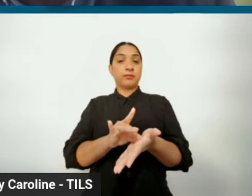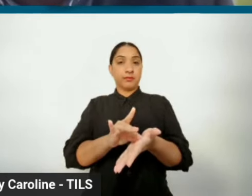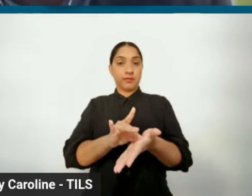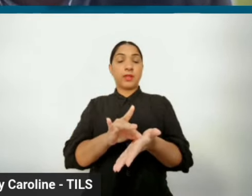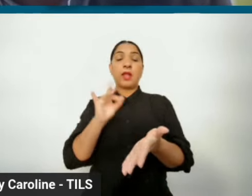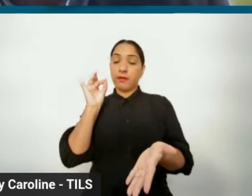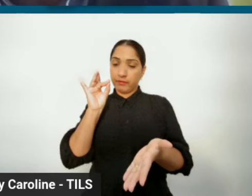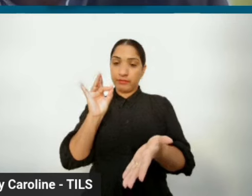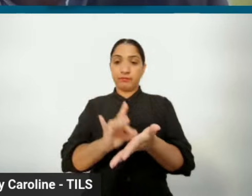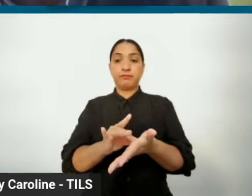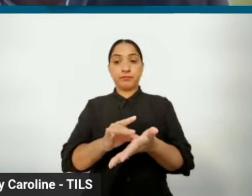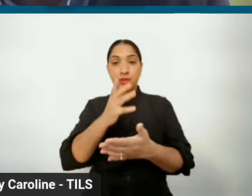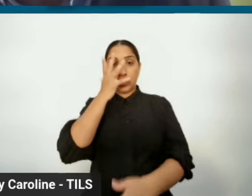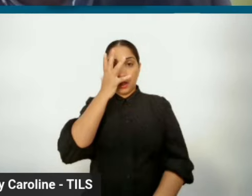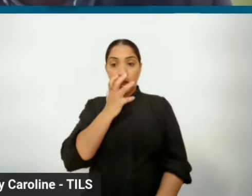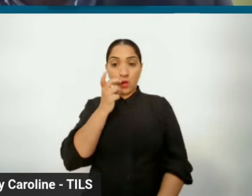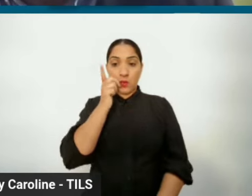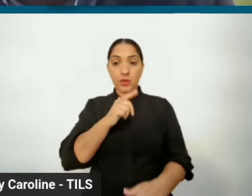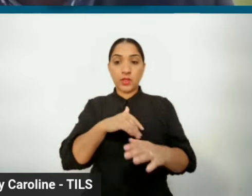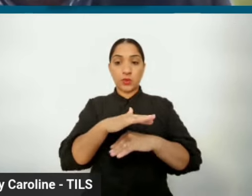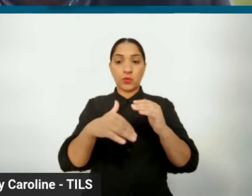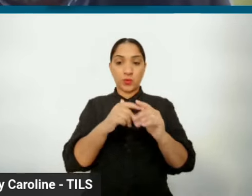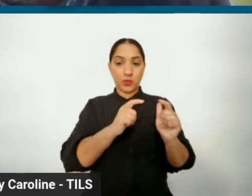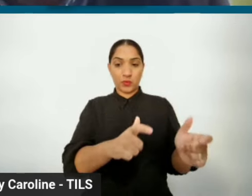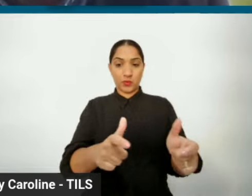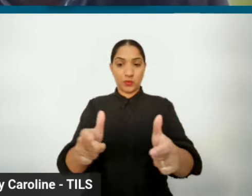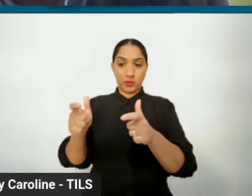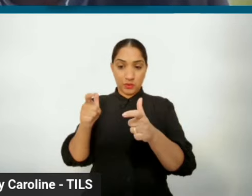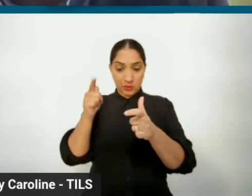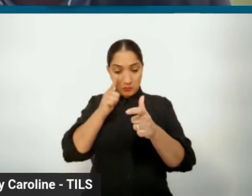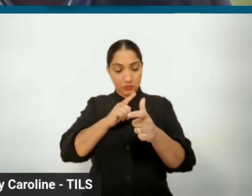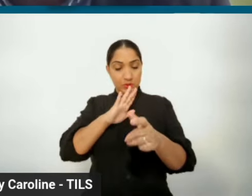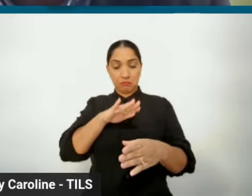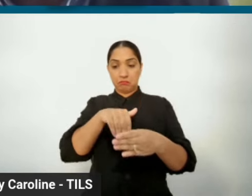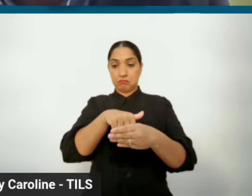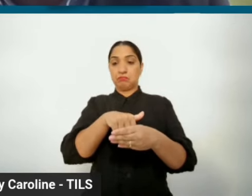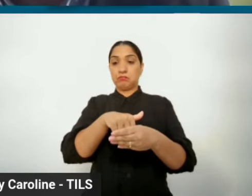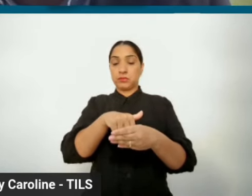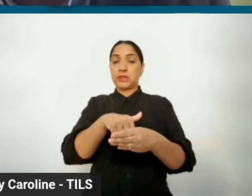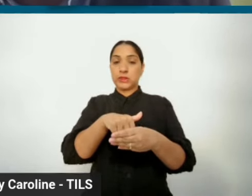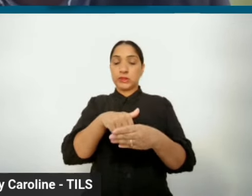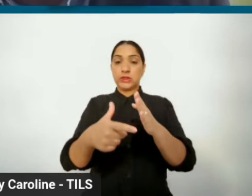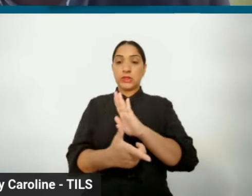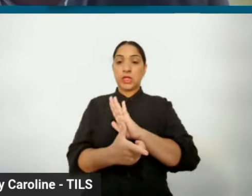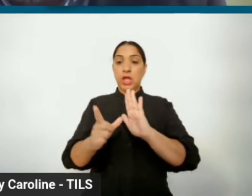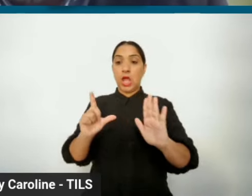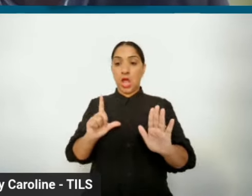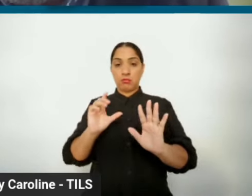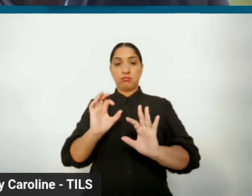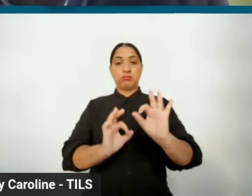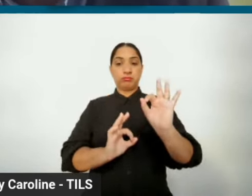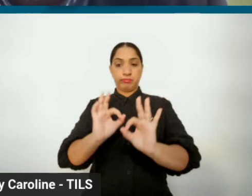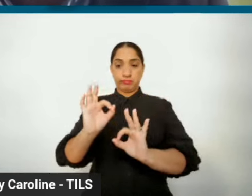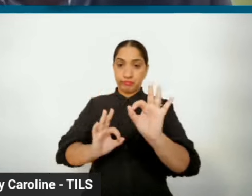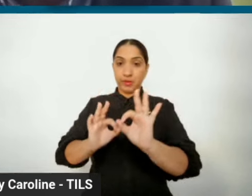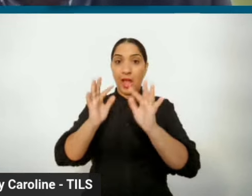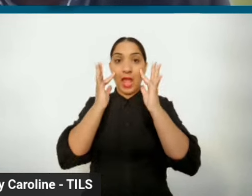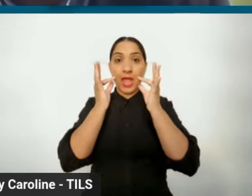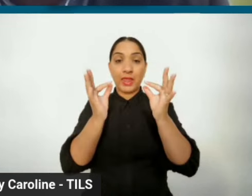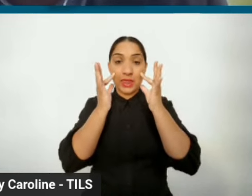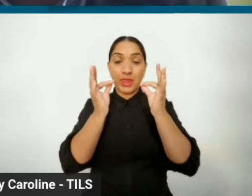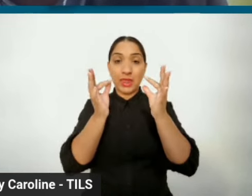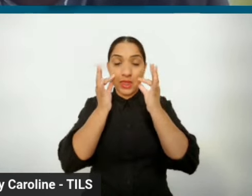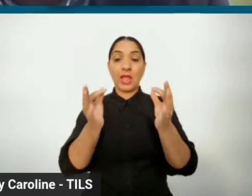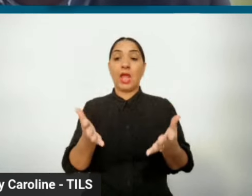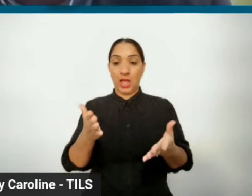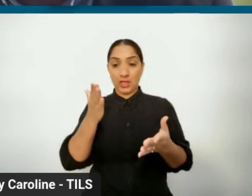efetivo, que fez com que todos os tribunais regionais eleitorais, com muita antecedência à realização das eleições, se atentassem para